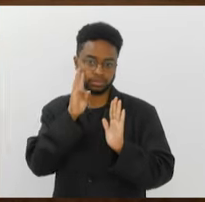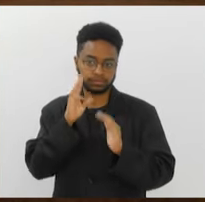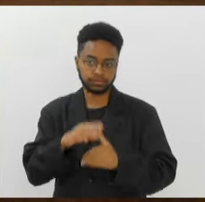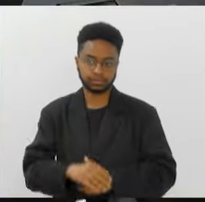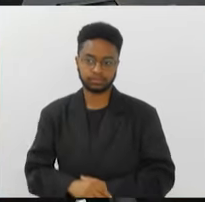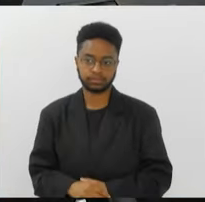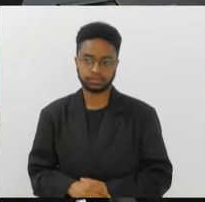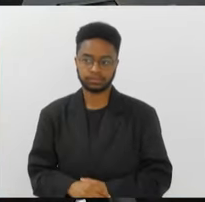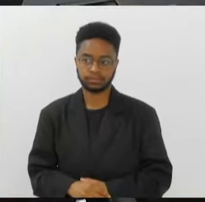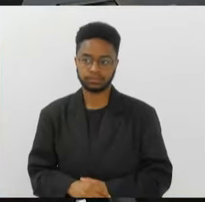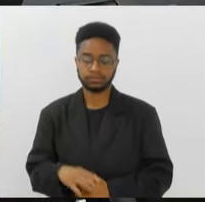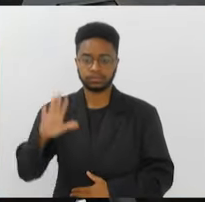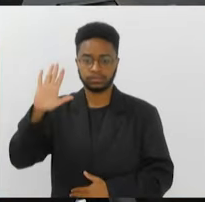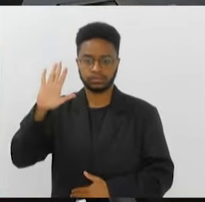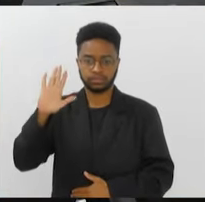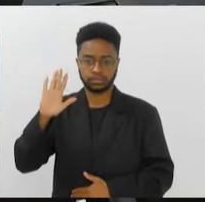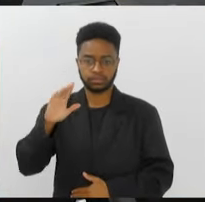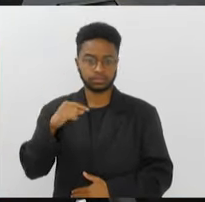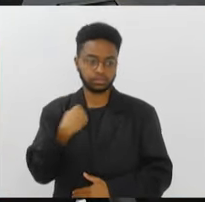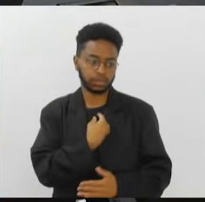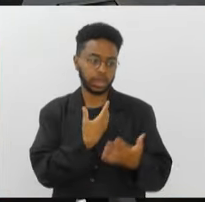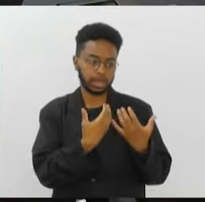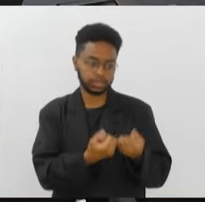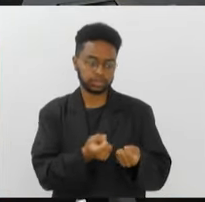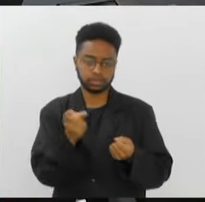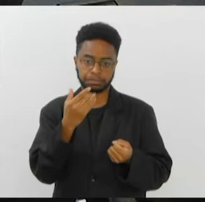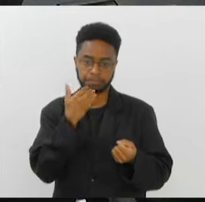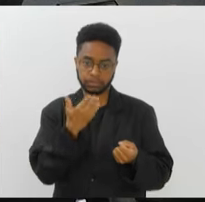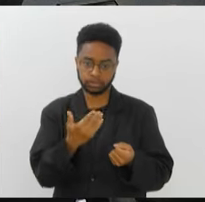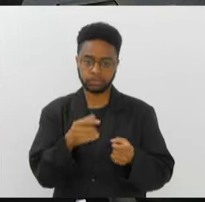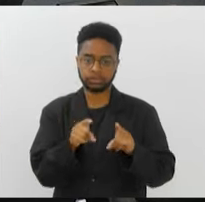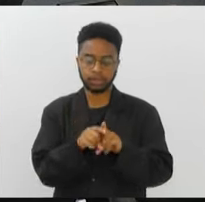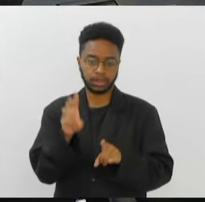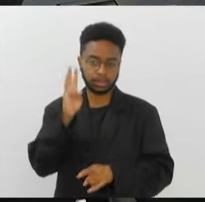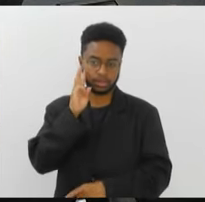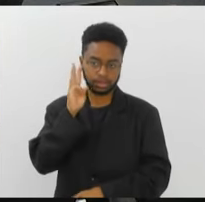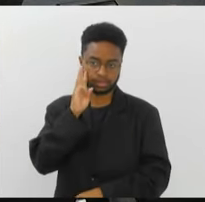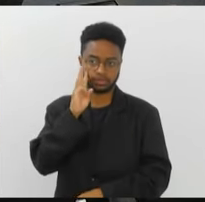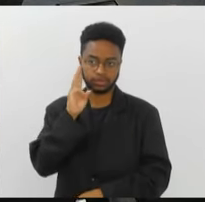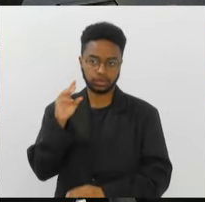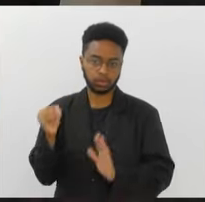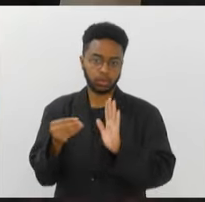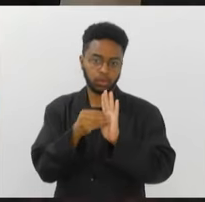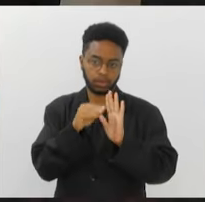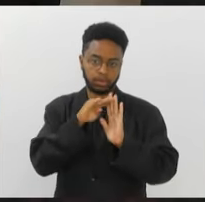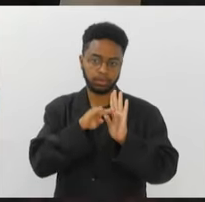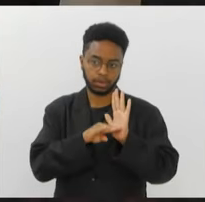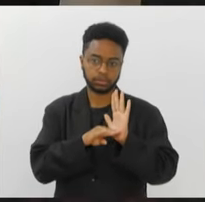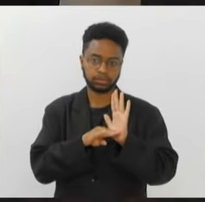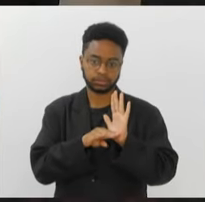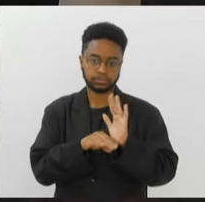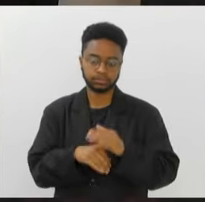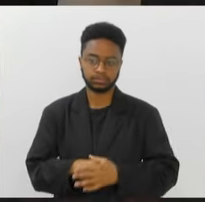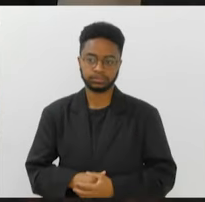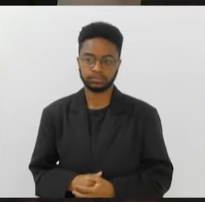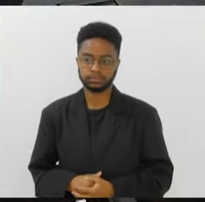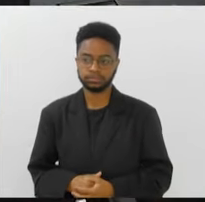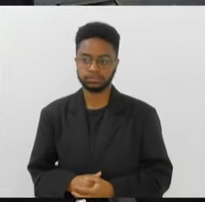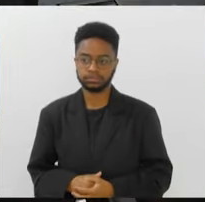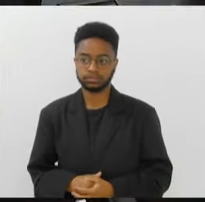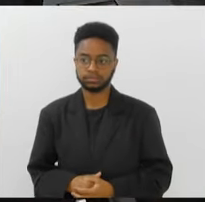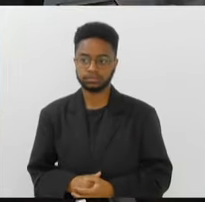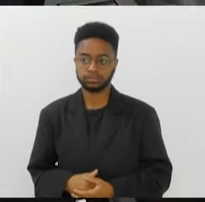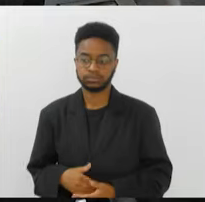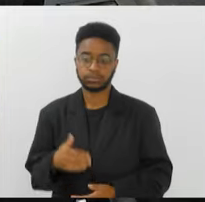Questão de ordem, presidente. A presidência defere o pedido de Vossa Excelência. Terça-feira, com certeza a gente está fazendo a inclusão. Presidente,